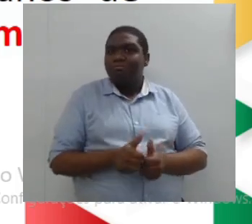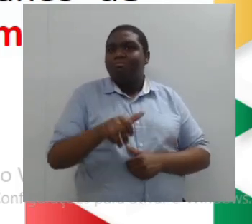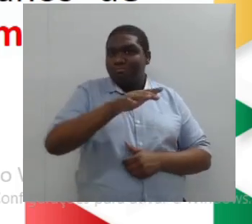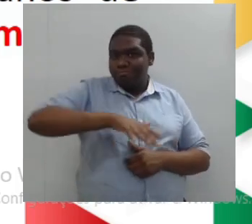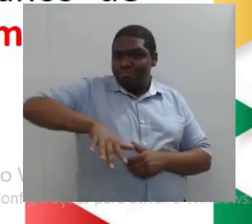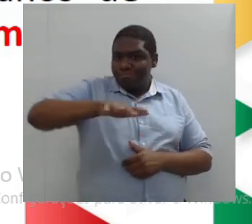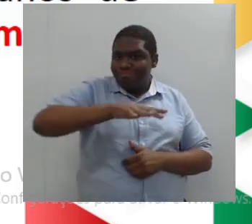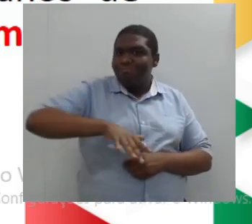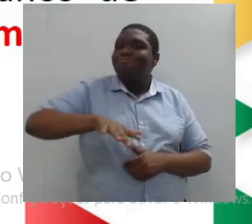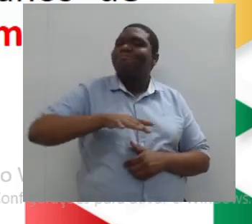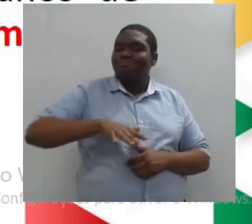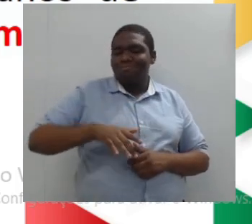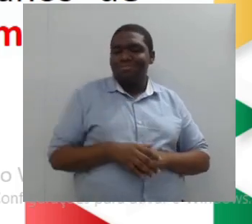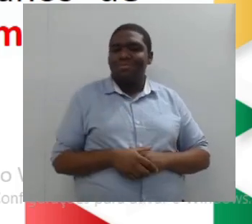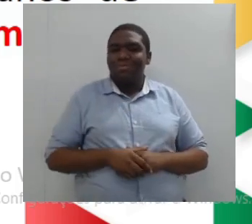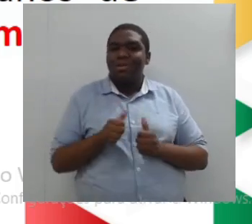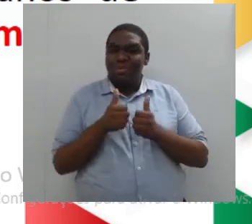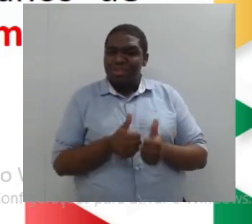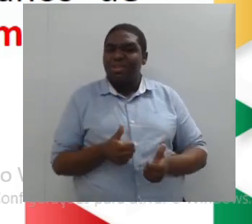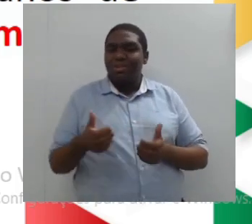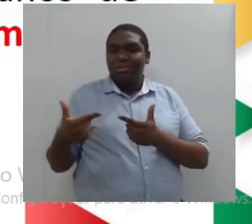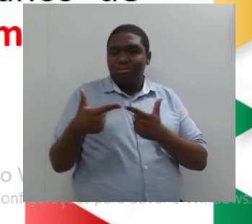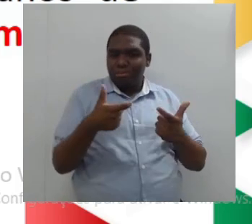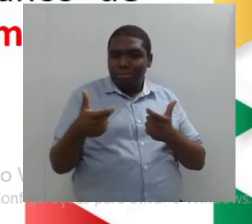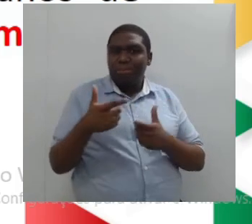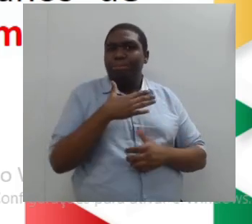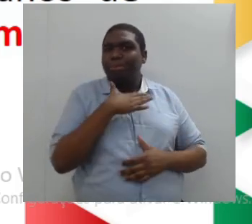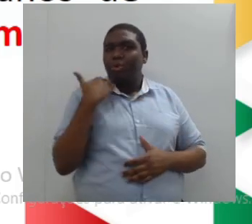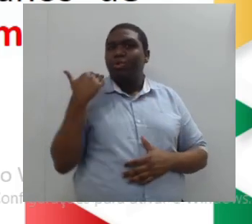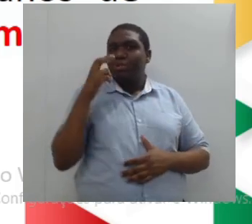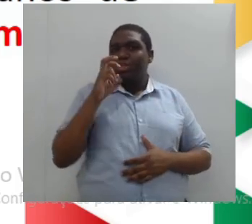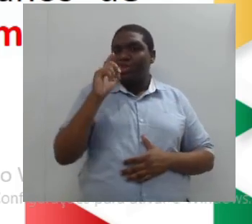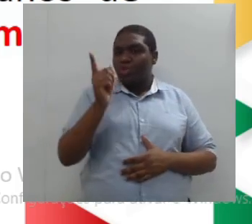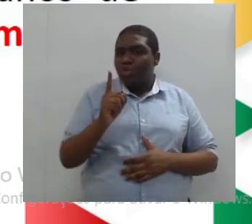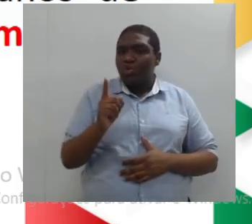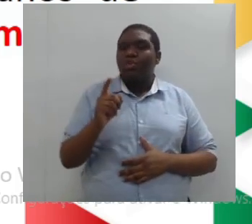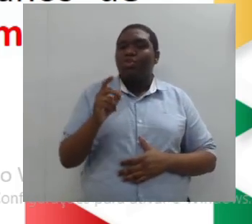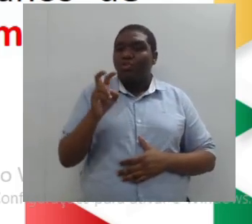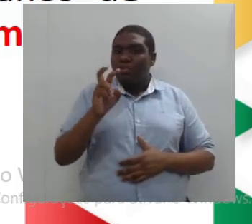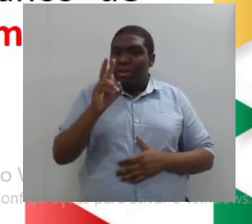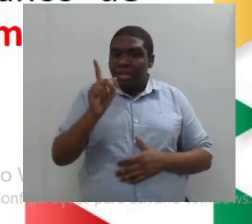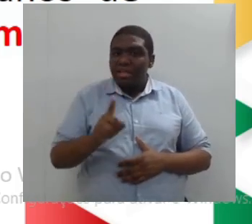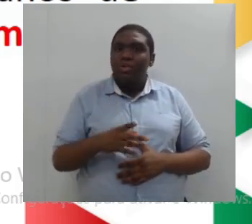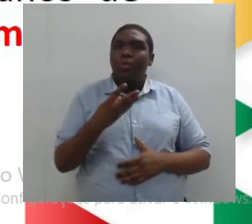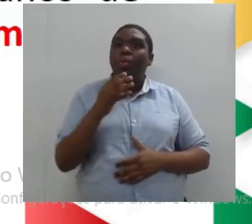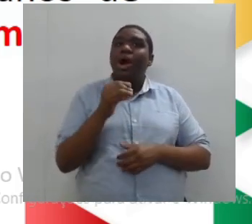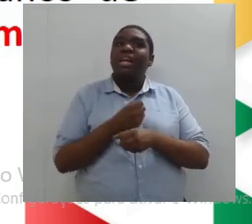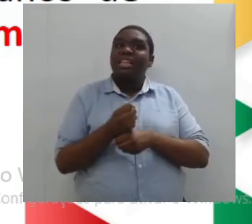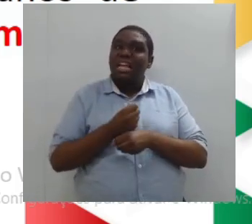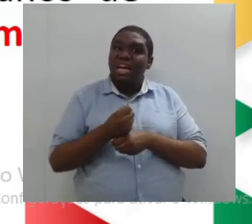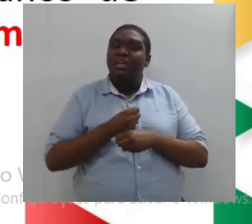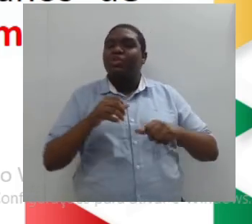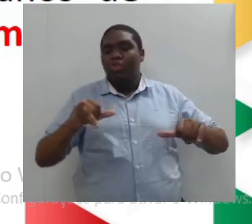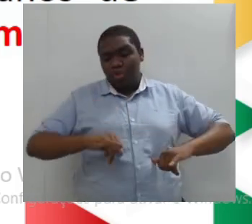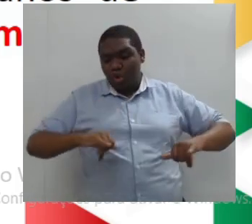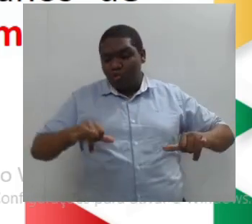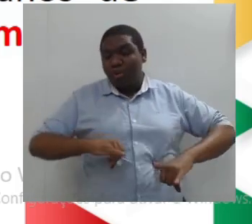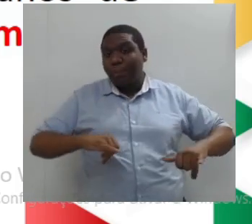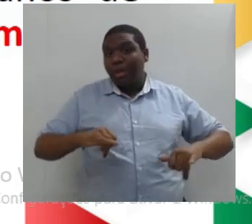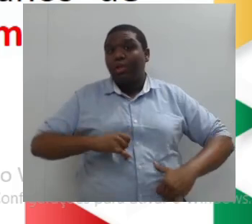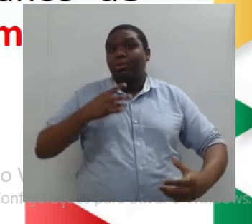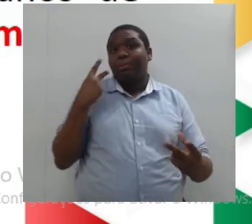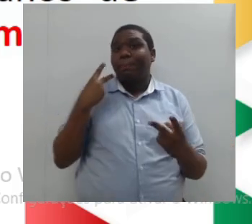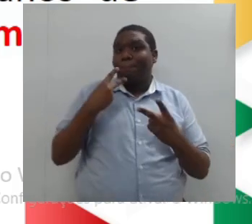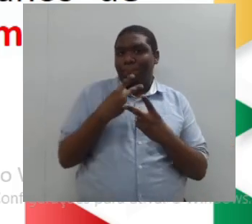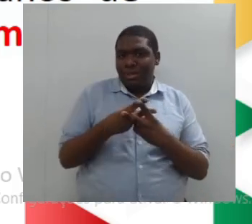Império Turco-Otomano. Foram exilados 5 vezes e viveram 40 anos de sofrimento como